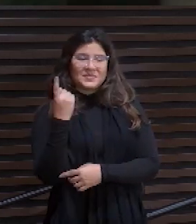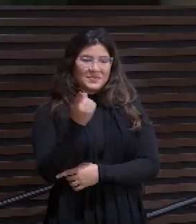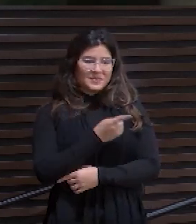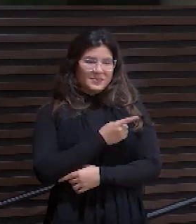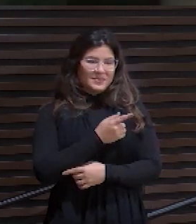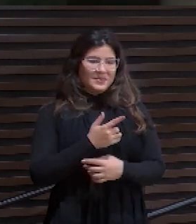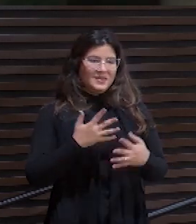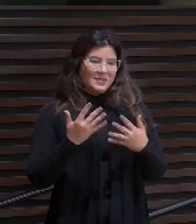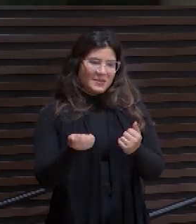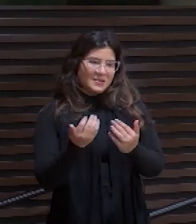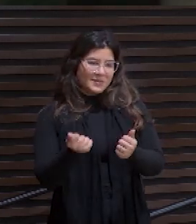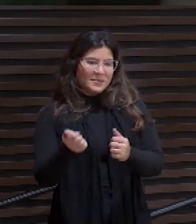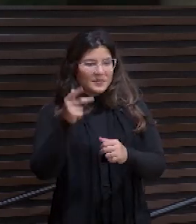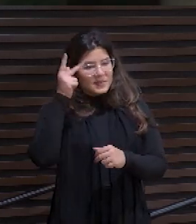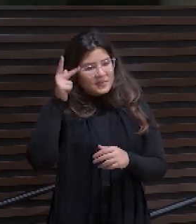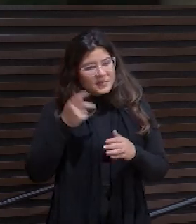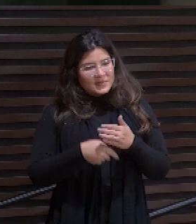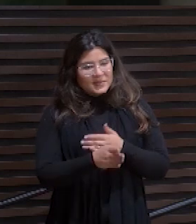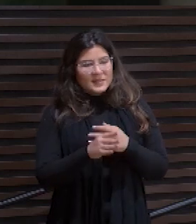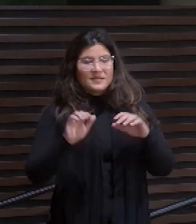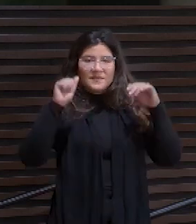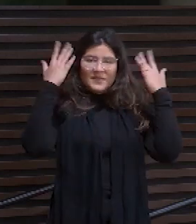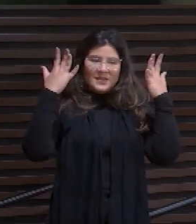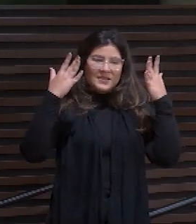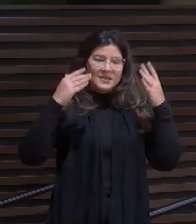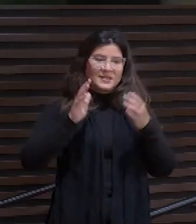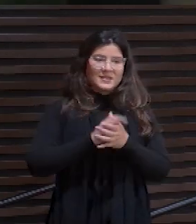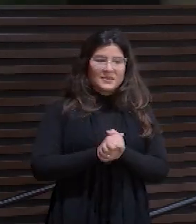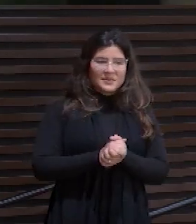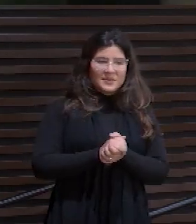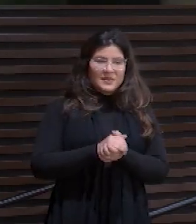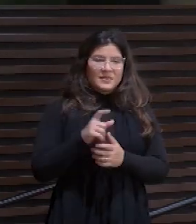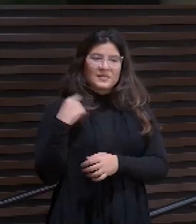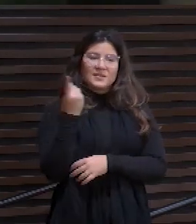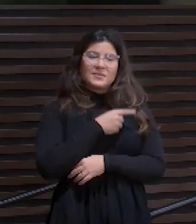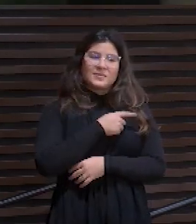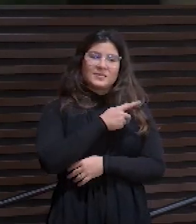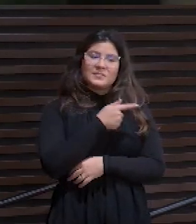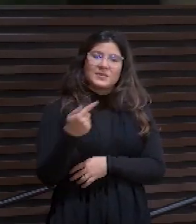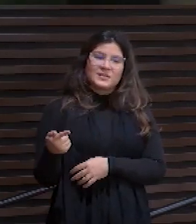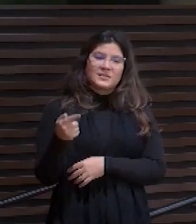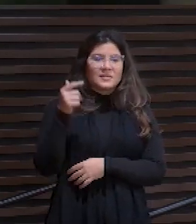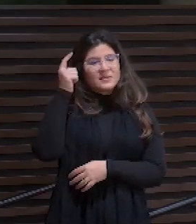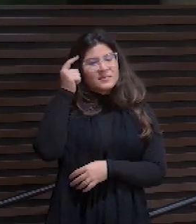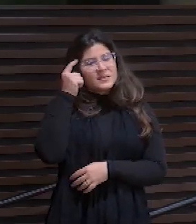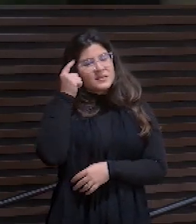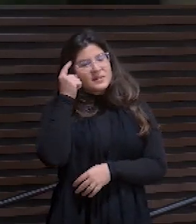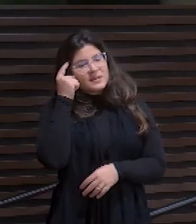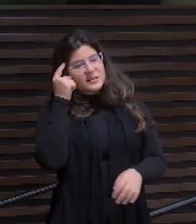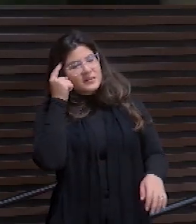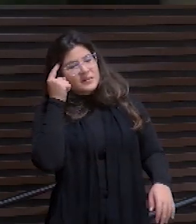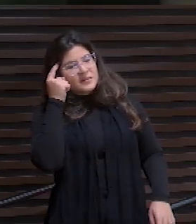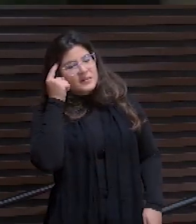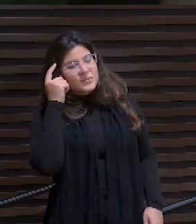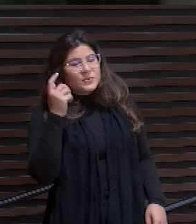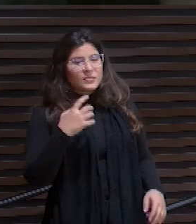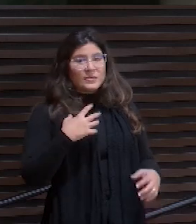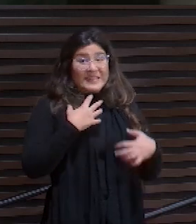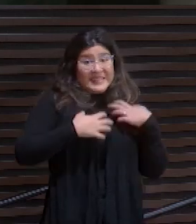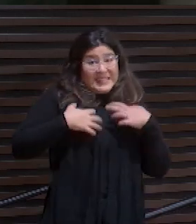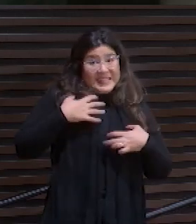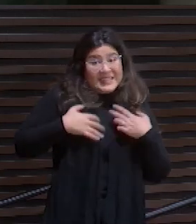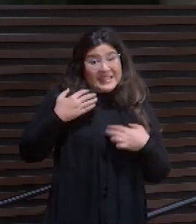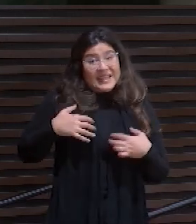festa de casamento, a gente fica a semana inteira pensando na ansiedade dos noivos. A gente fica a semana inteira pensando no que vai